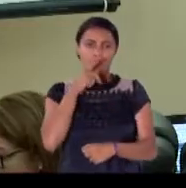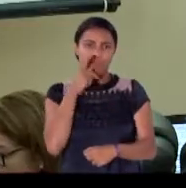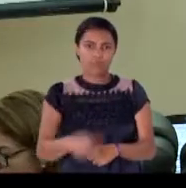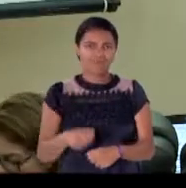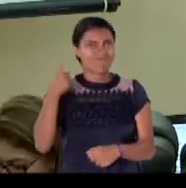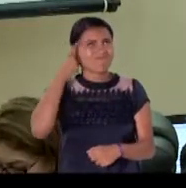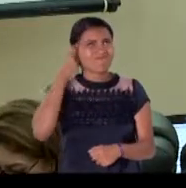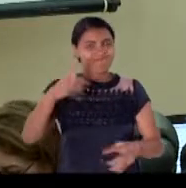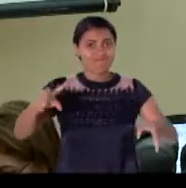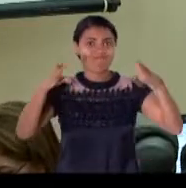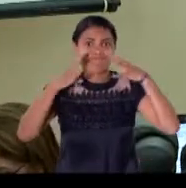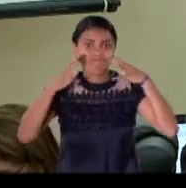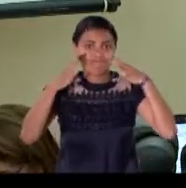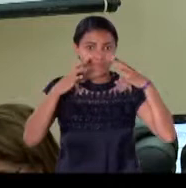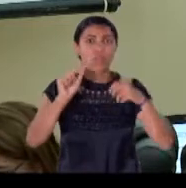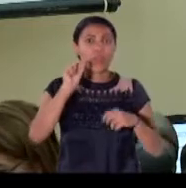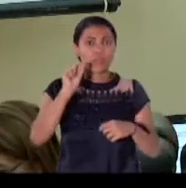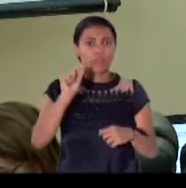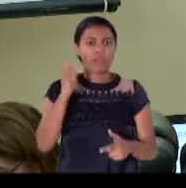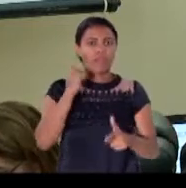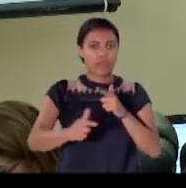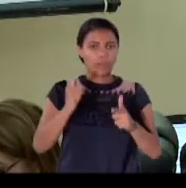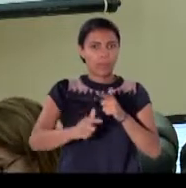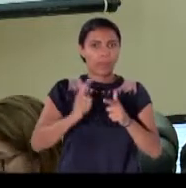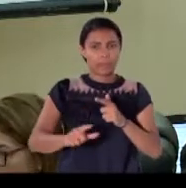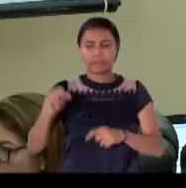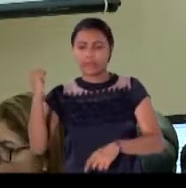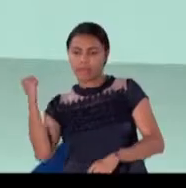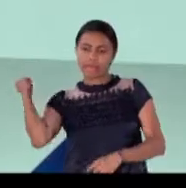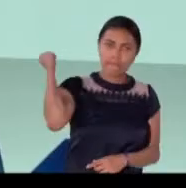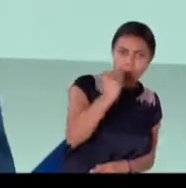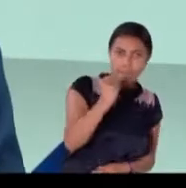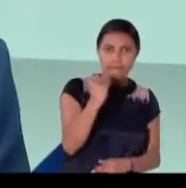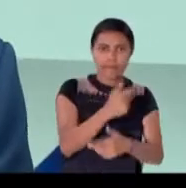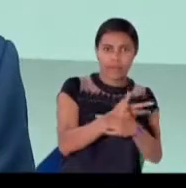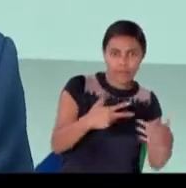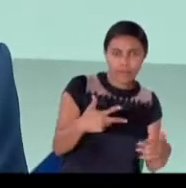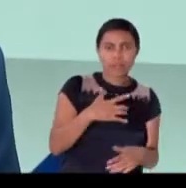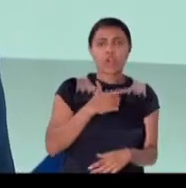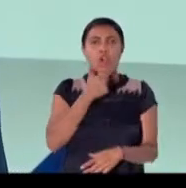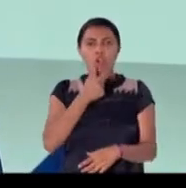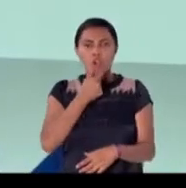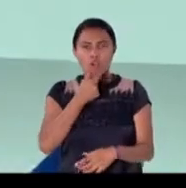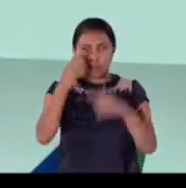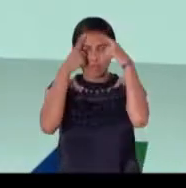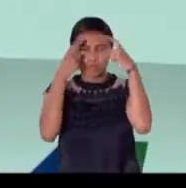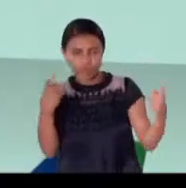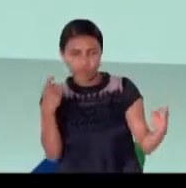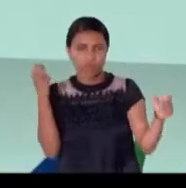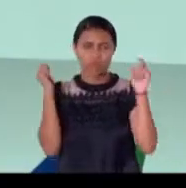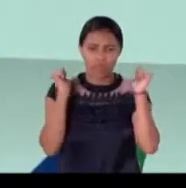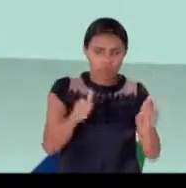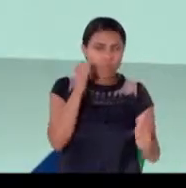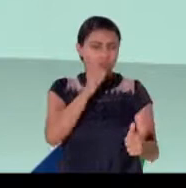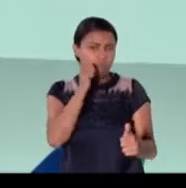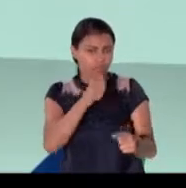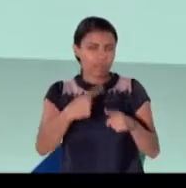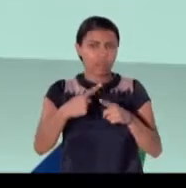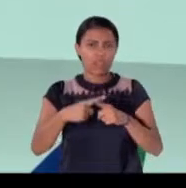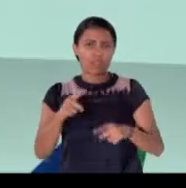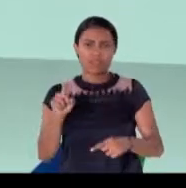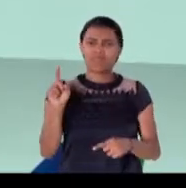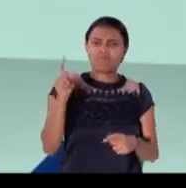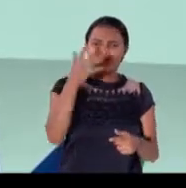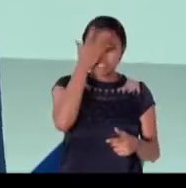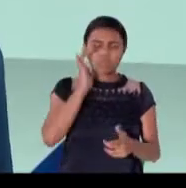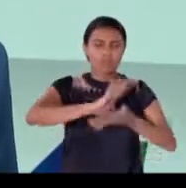ter uma especial atenção na questão do homicídio. Violência contra a mulher também é preocupante, né?